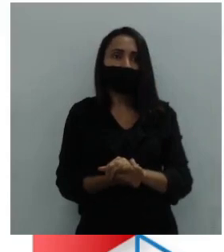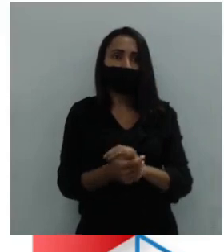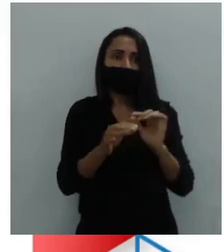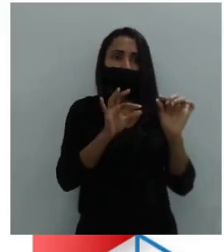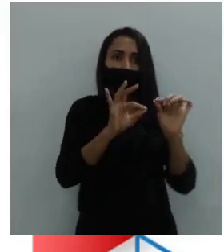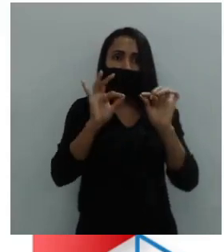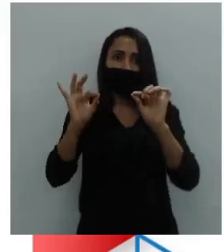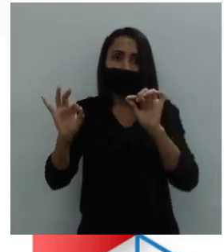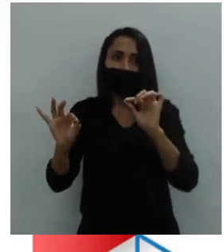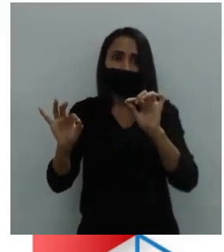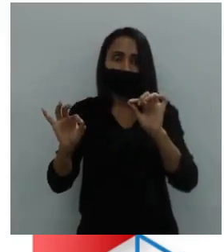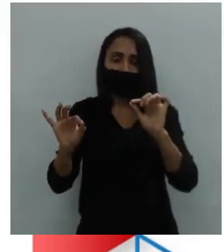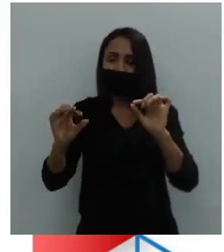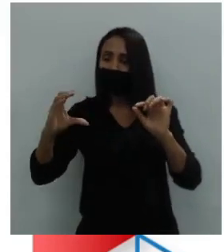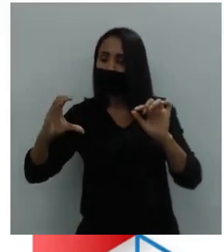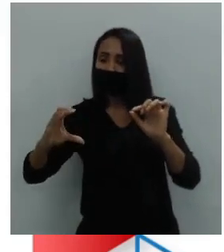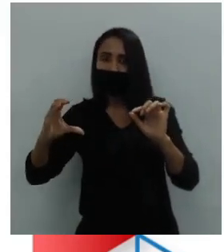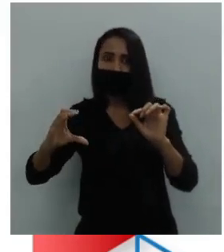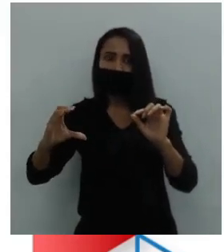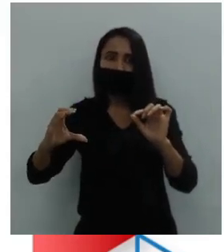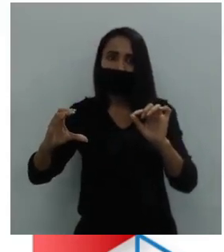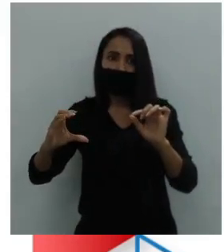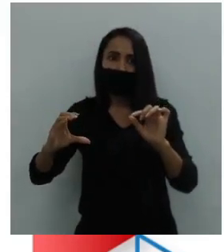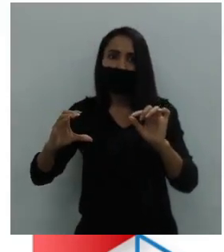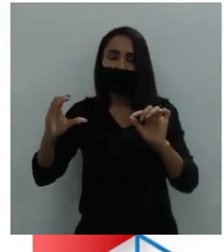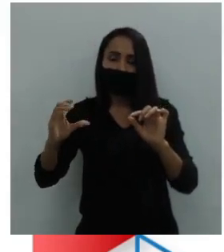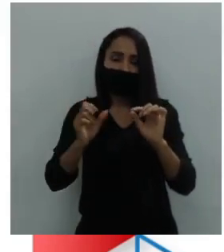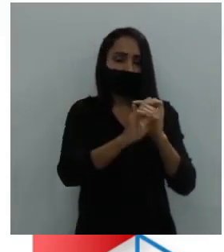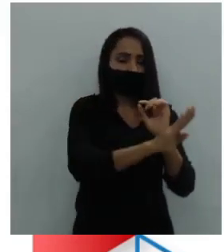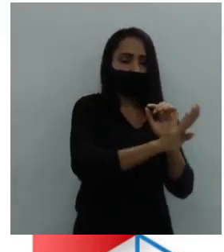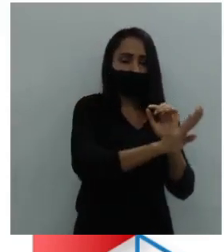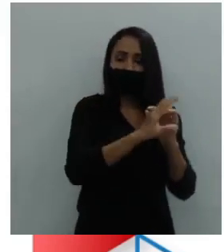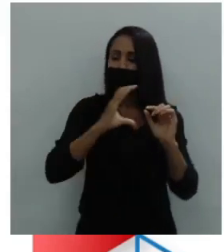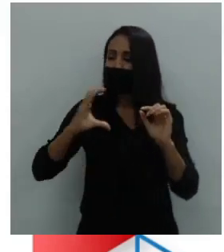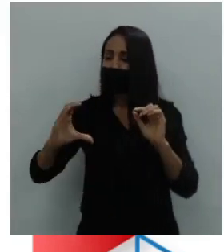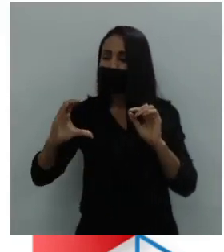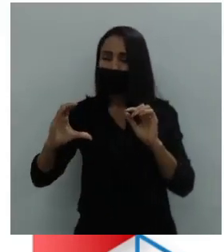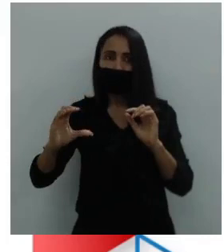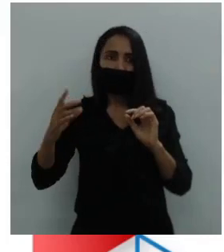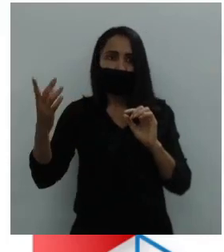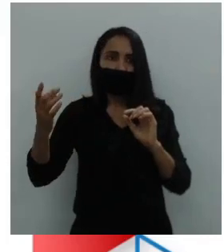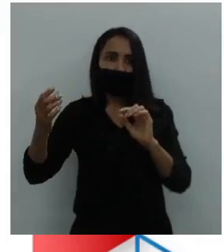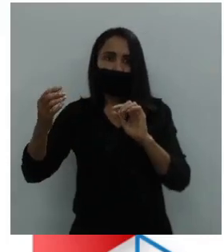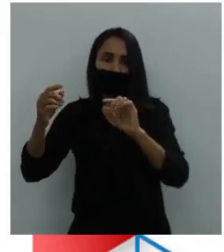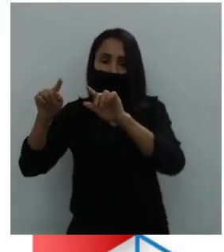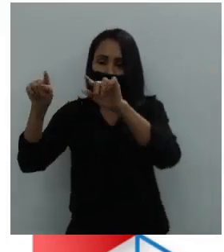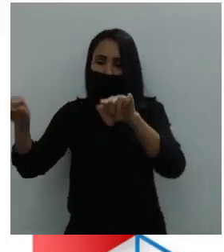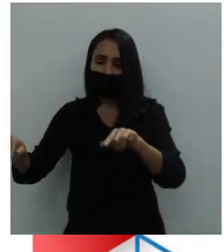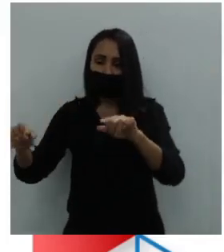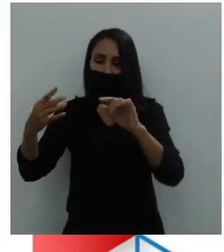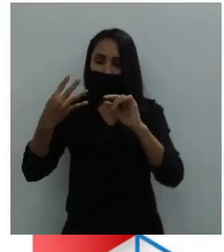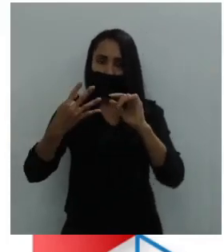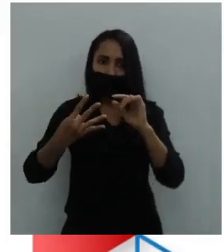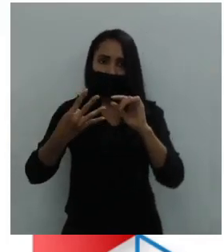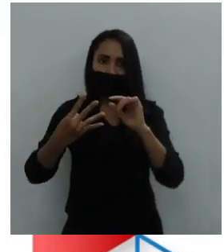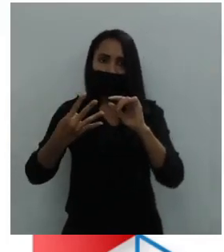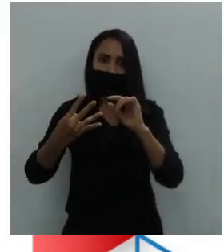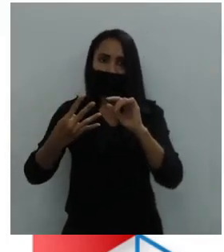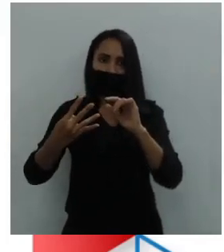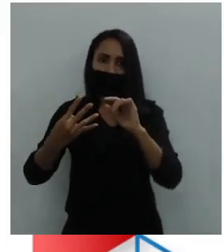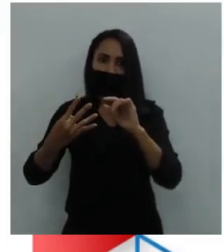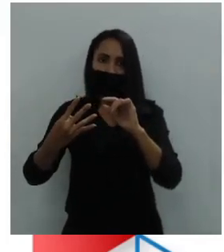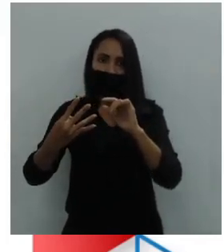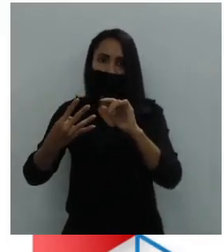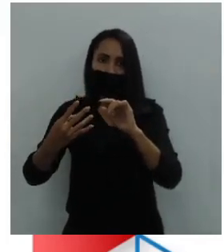como é anti-horário, o C só pode ser após o B. E aí eu vou ter 4, que é a posição do x,